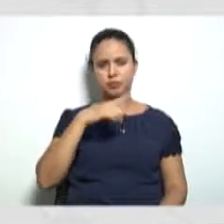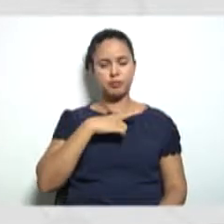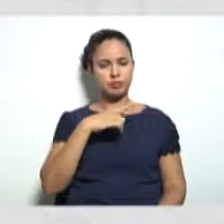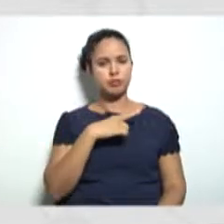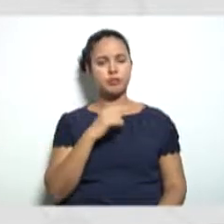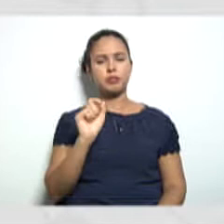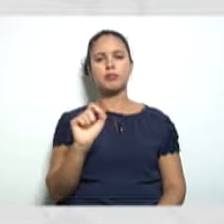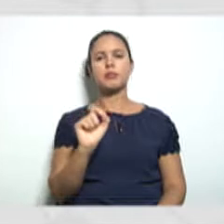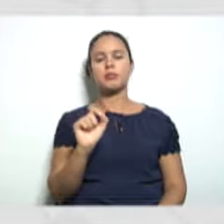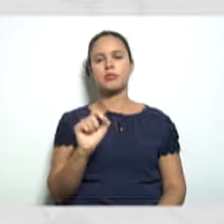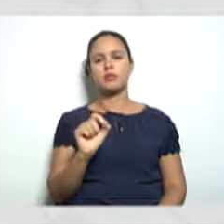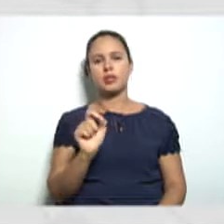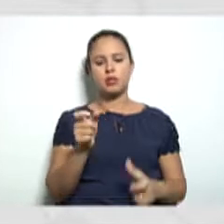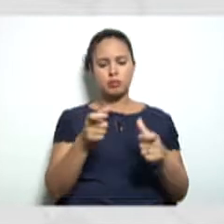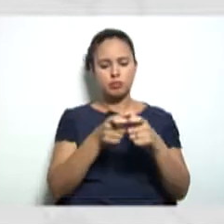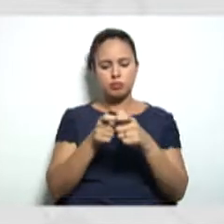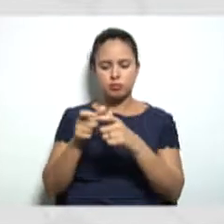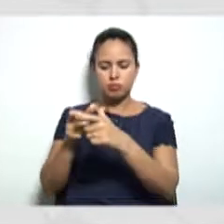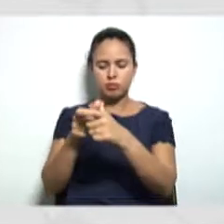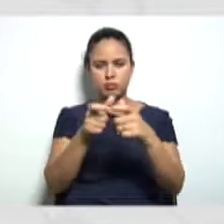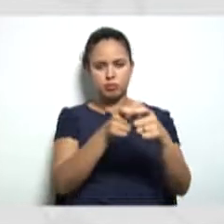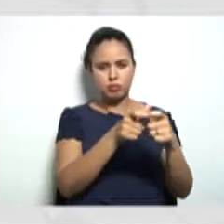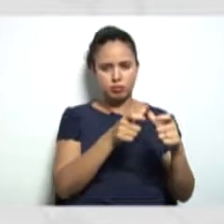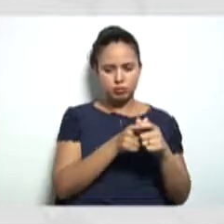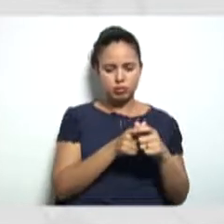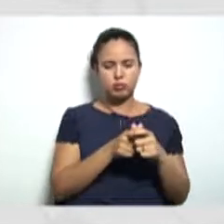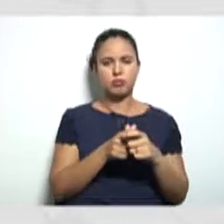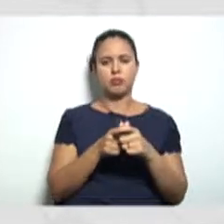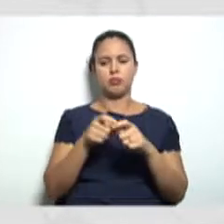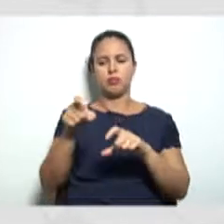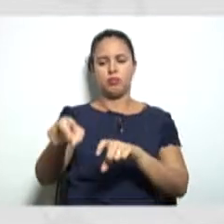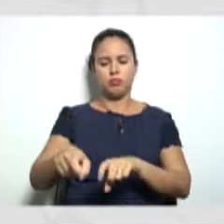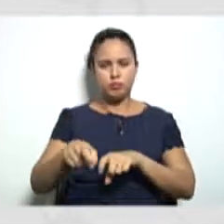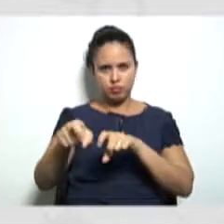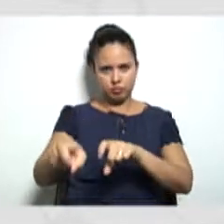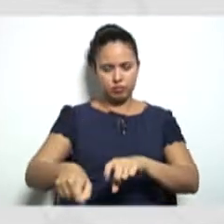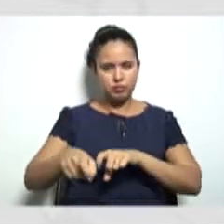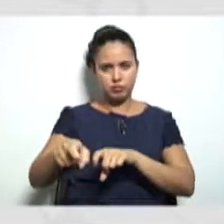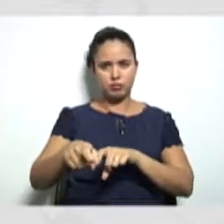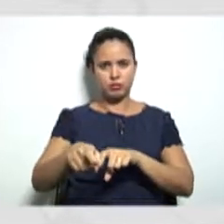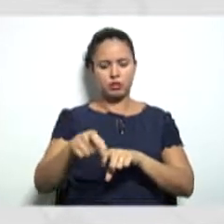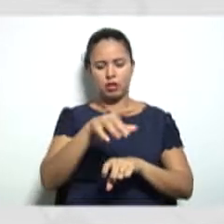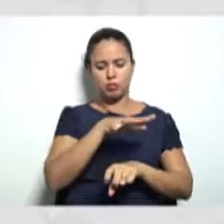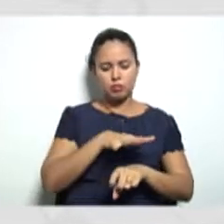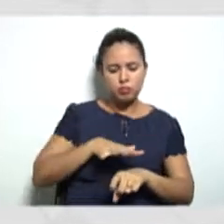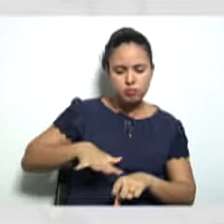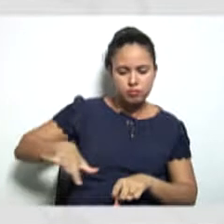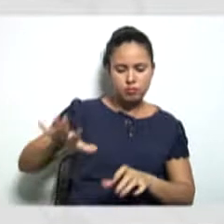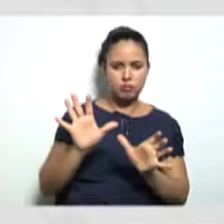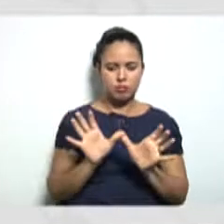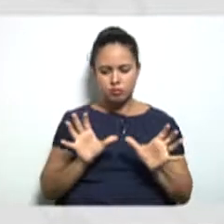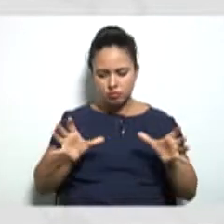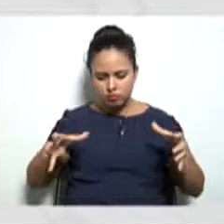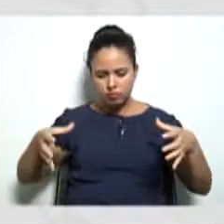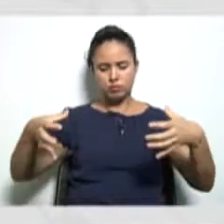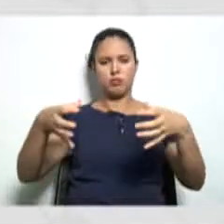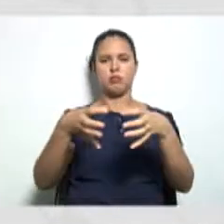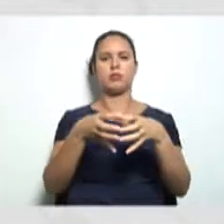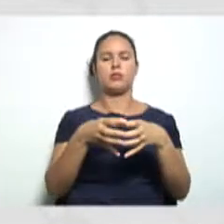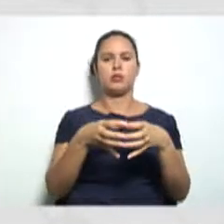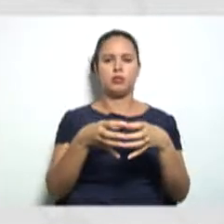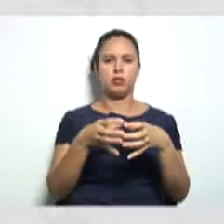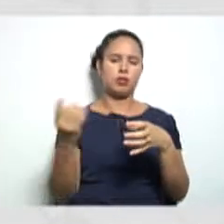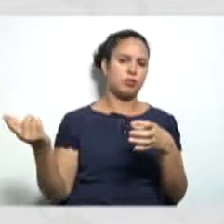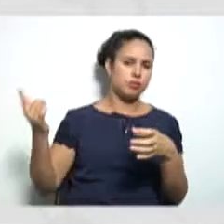muitos pequenos produtores, e quando eles se juntam, então eles conseguem ter um volume maior de produtos